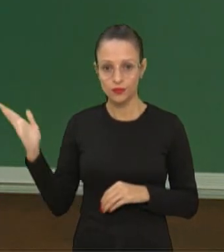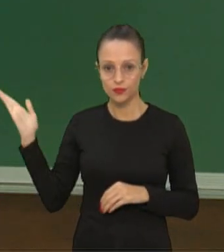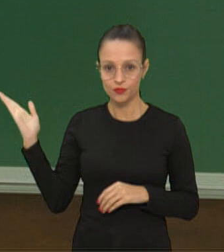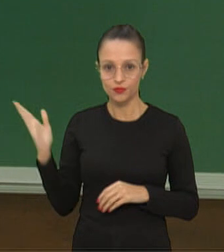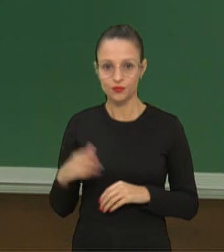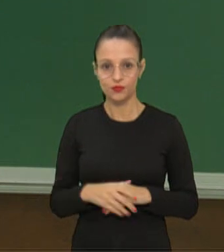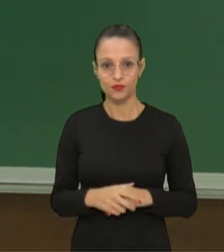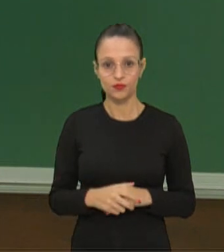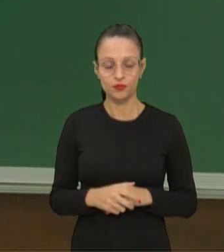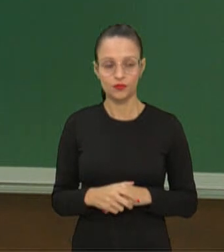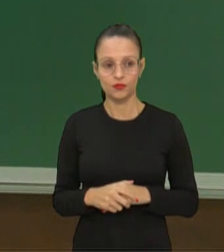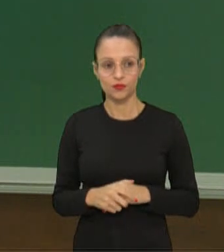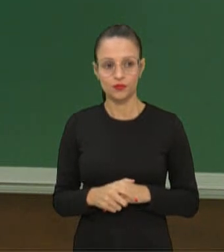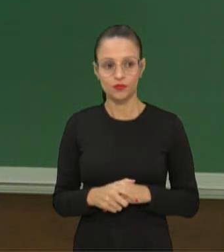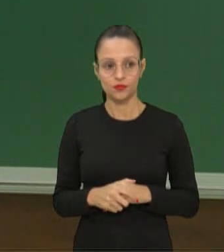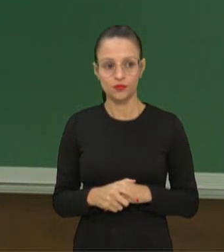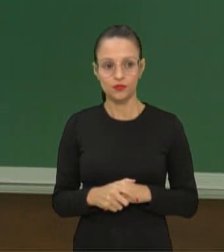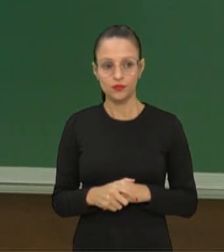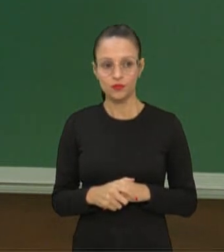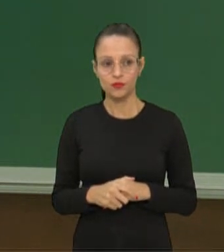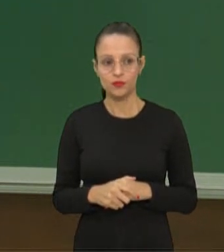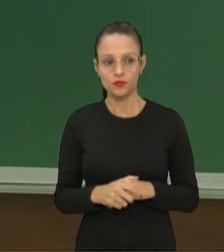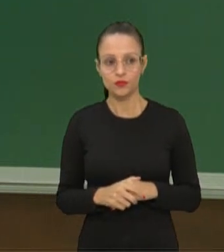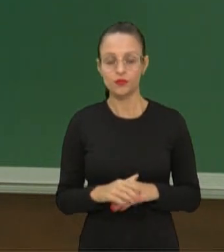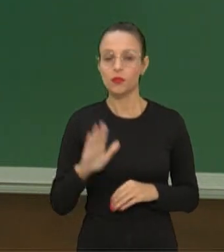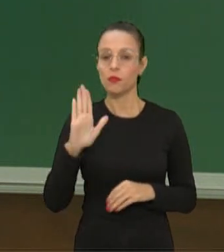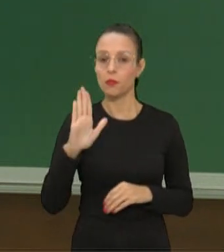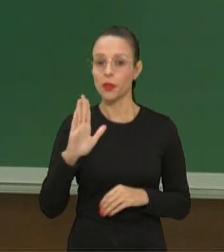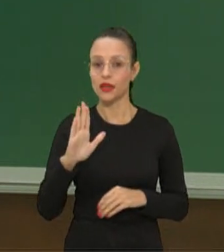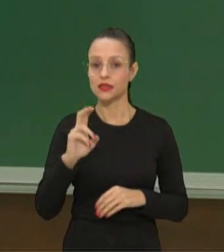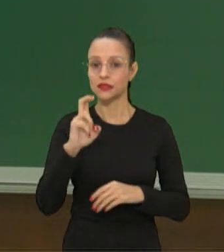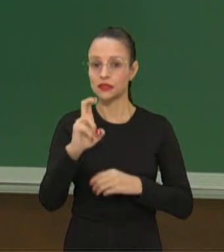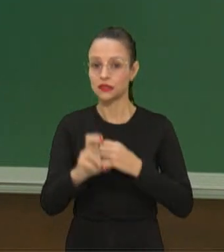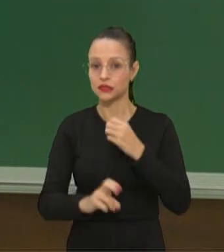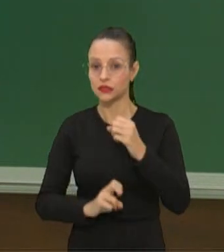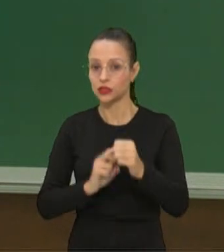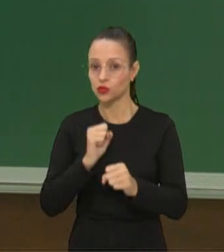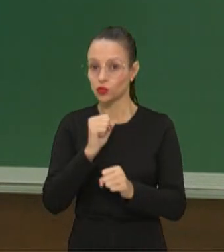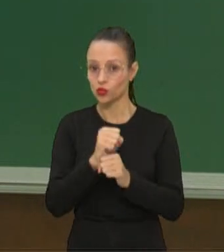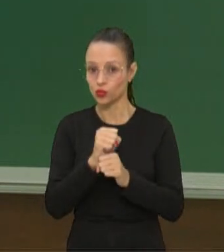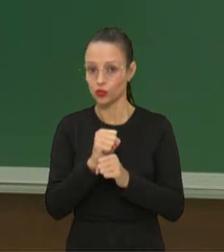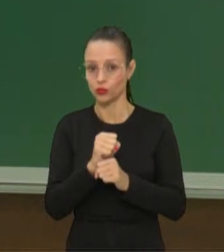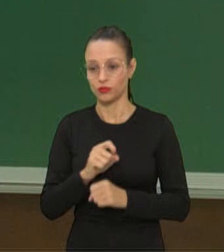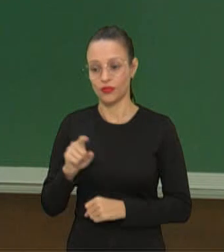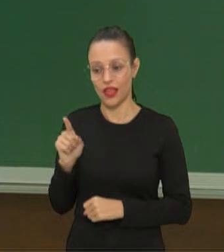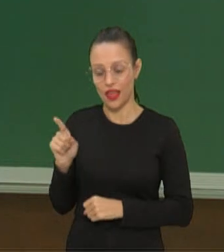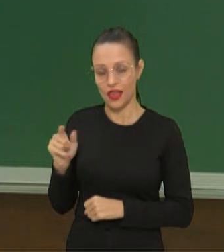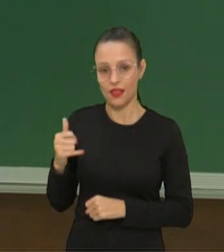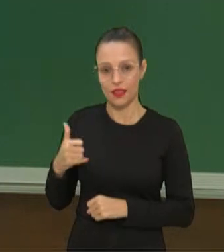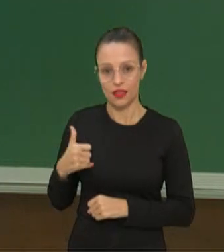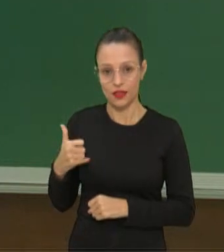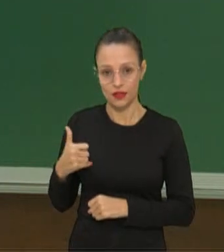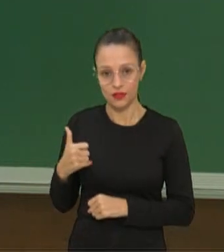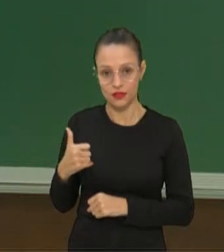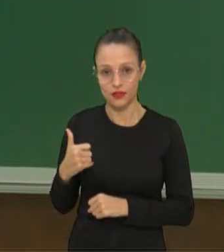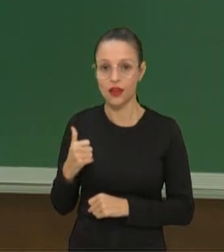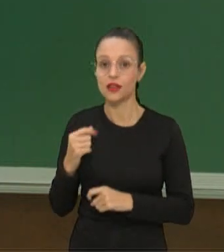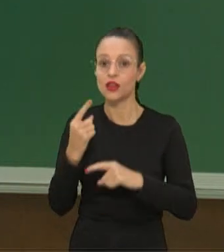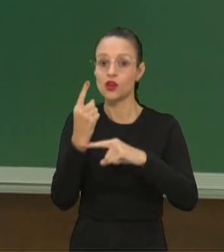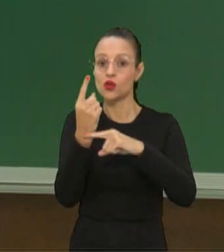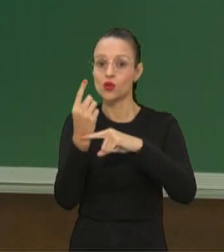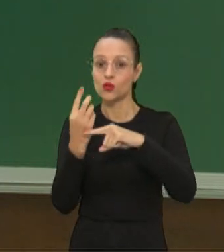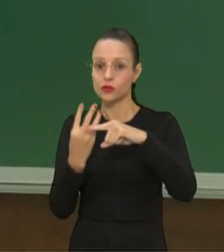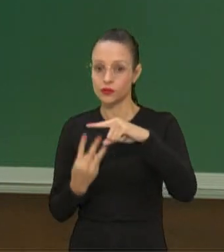Então dá uma olhada. Só que daqui 5 anos, a idade da Aninha equivale a 1/3 da idade do avô. Então